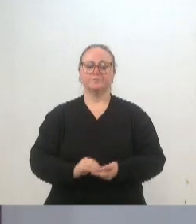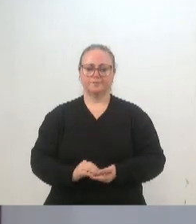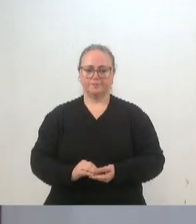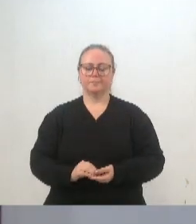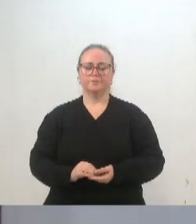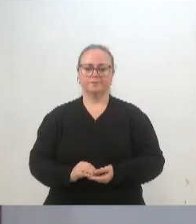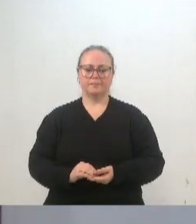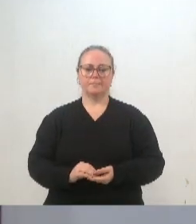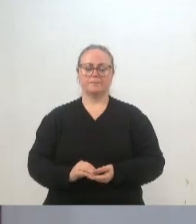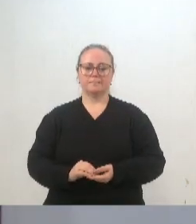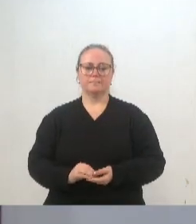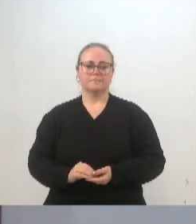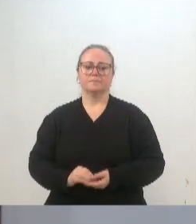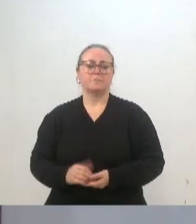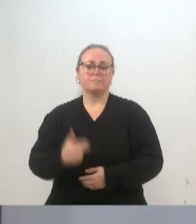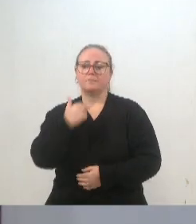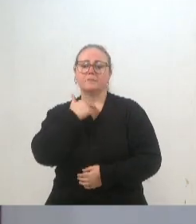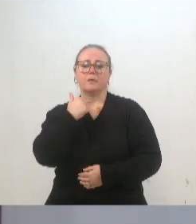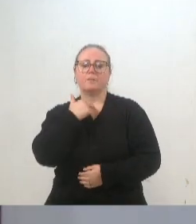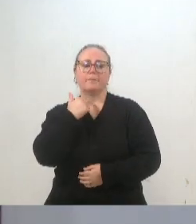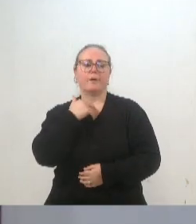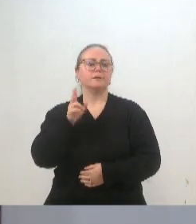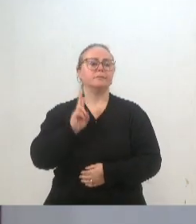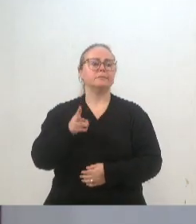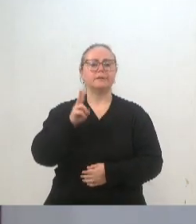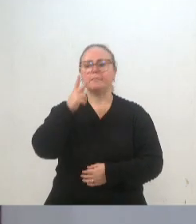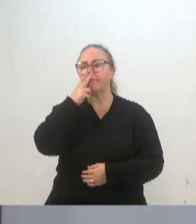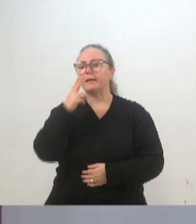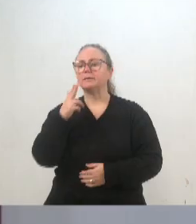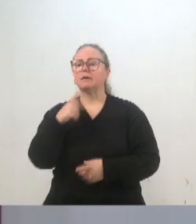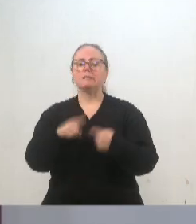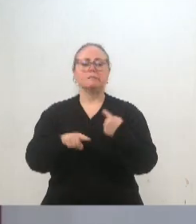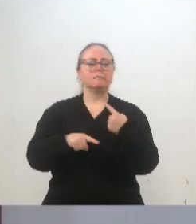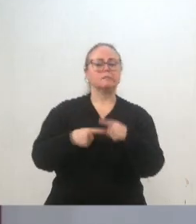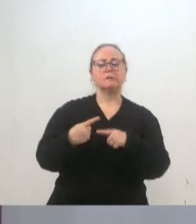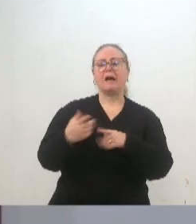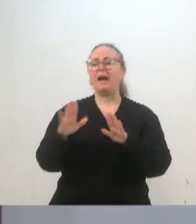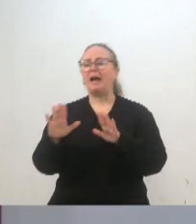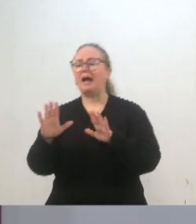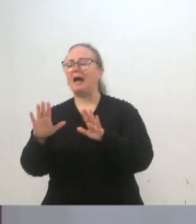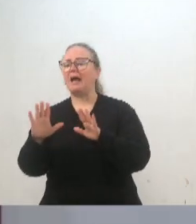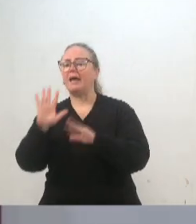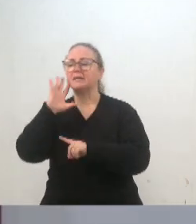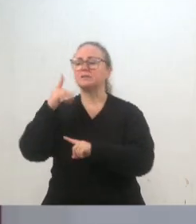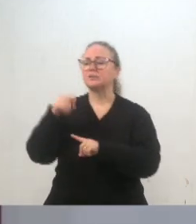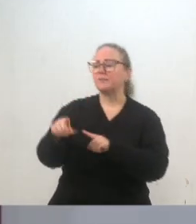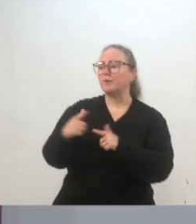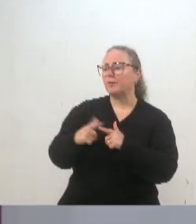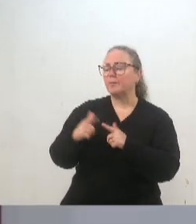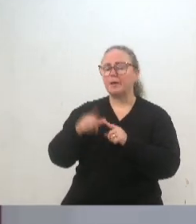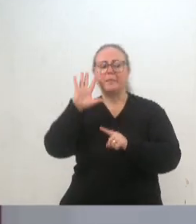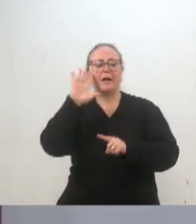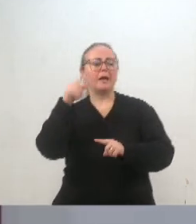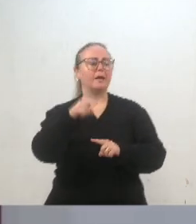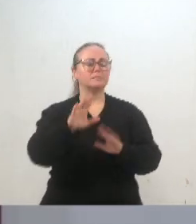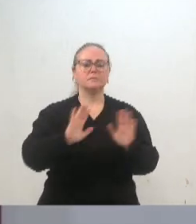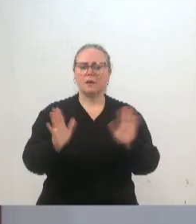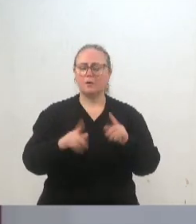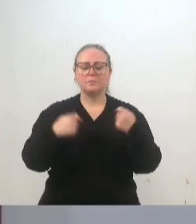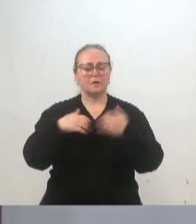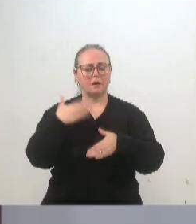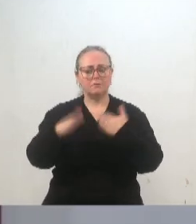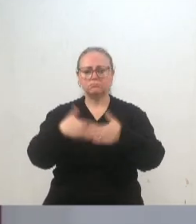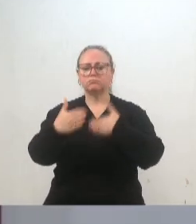gente ficar só apagando fogo, só apagando incêndio. Blumenau precisa avançar. A gente precisa avançar